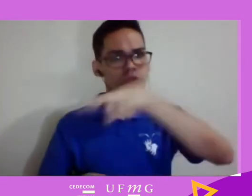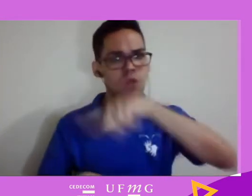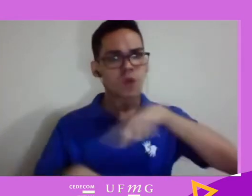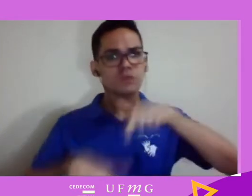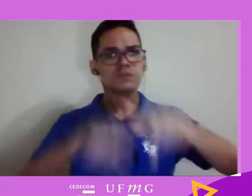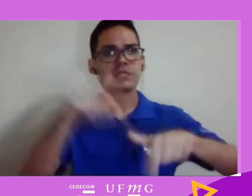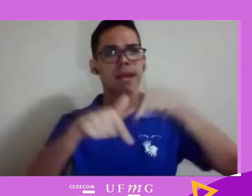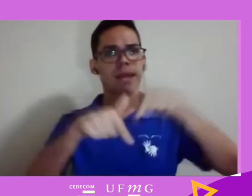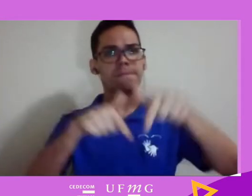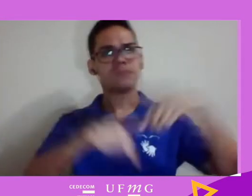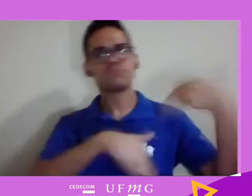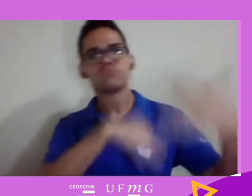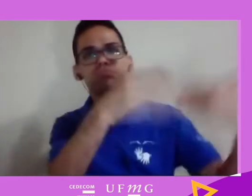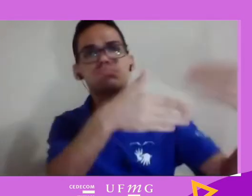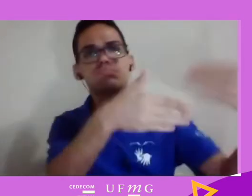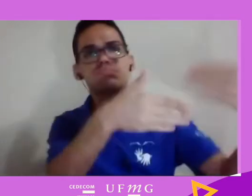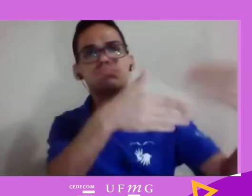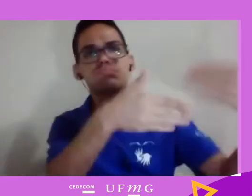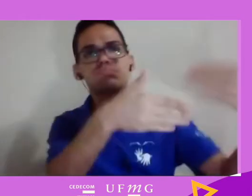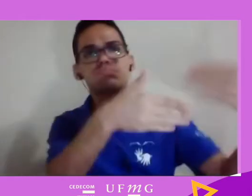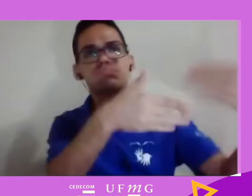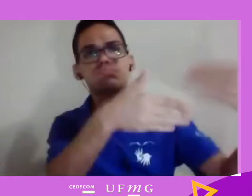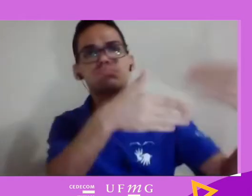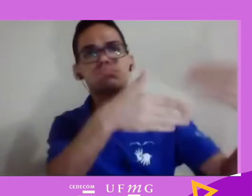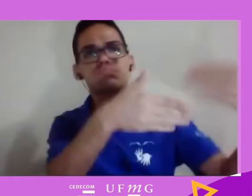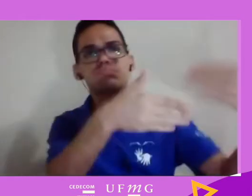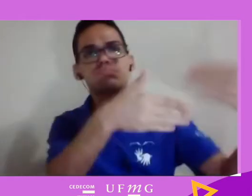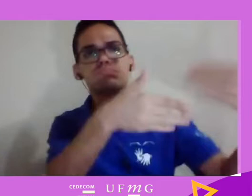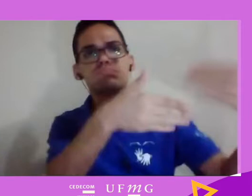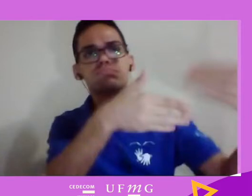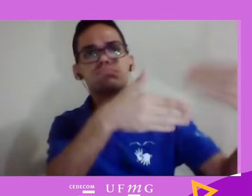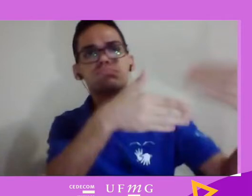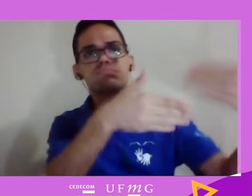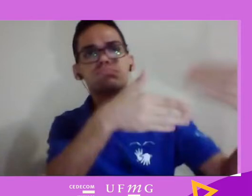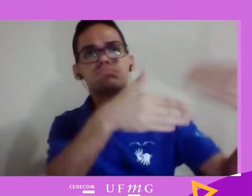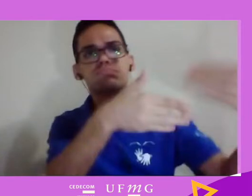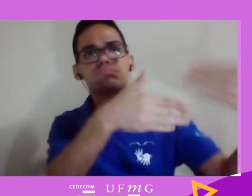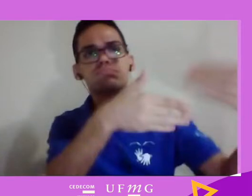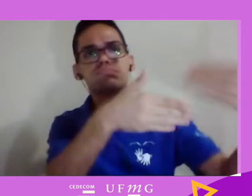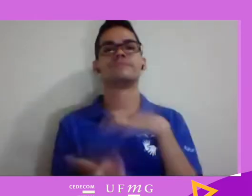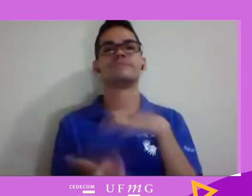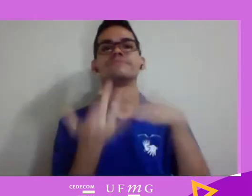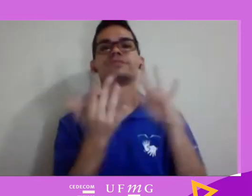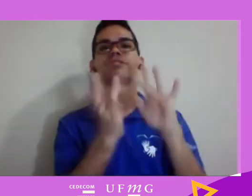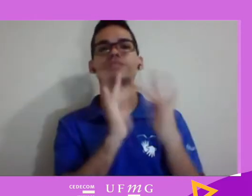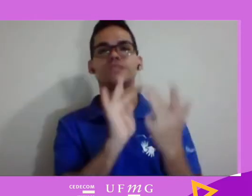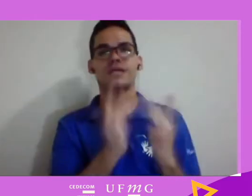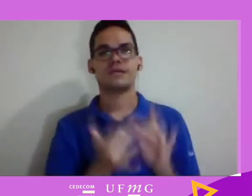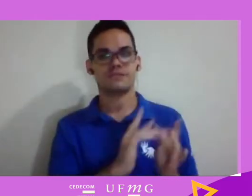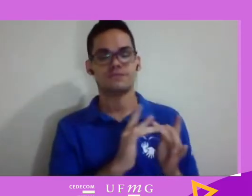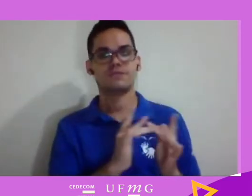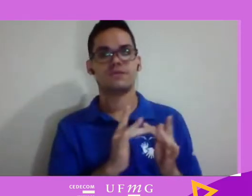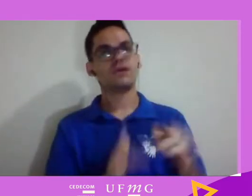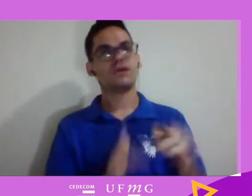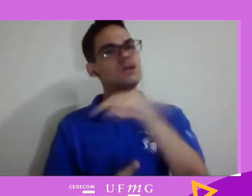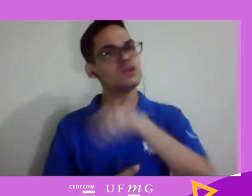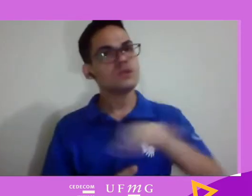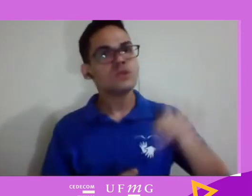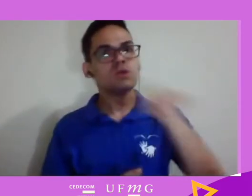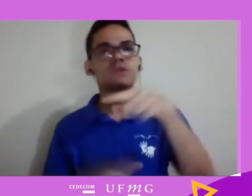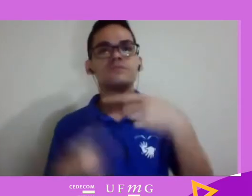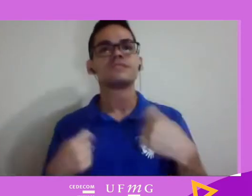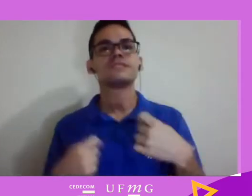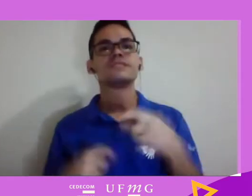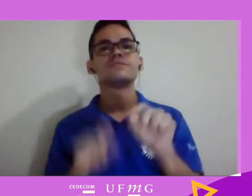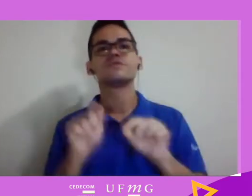outras formas de interagir. Muitas empresas estão, inclusive, dizendo que vão adotar o home office de uma forma mais contundente depois que a